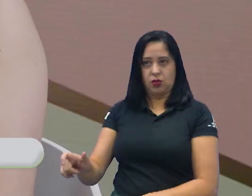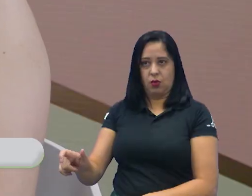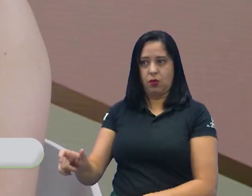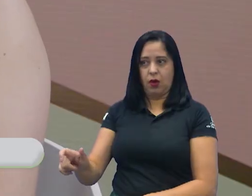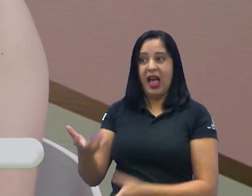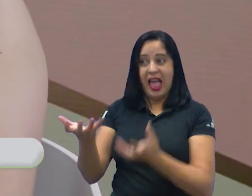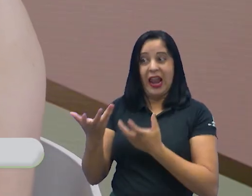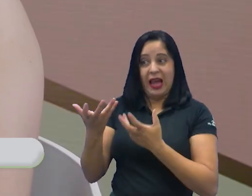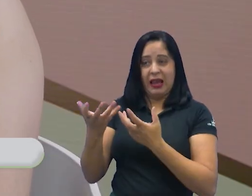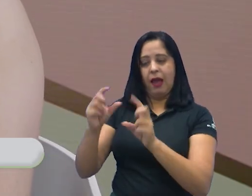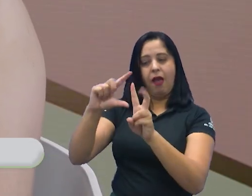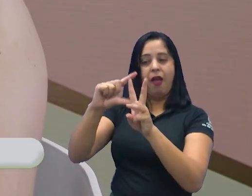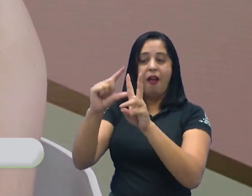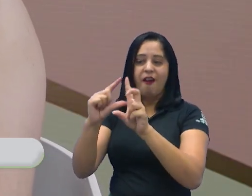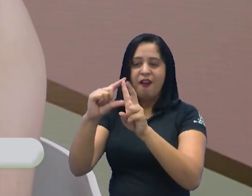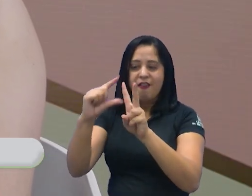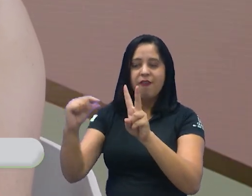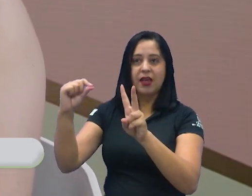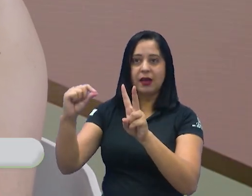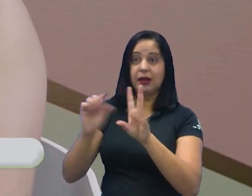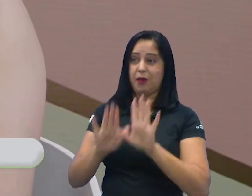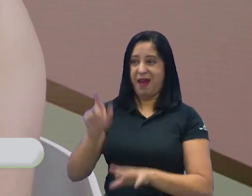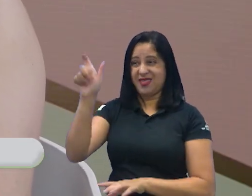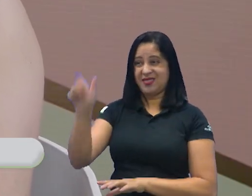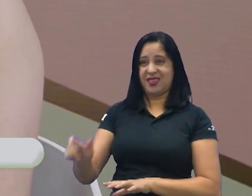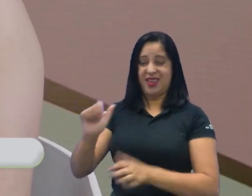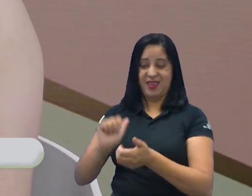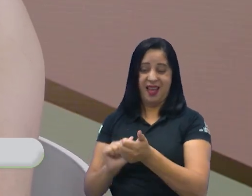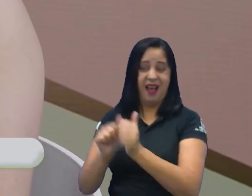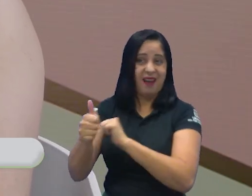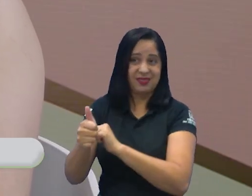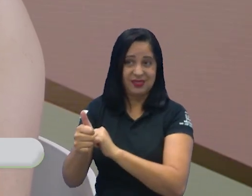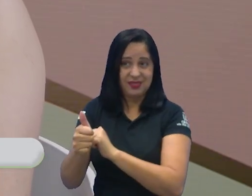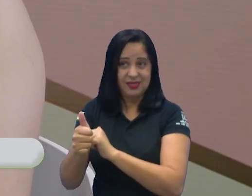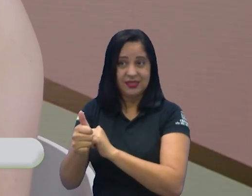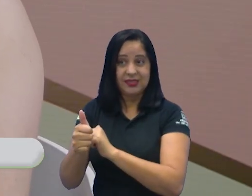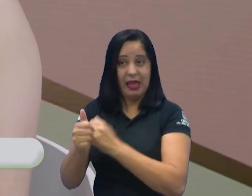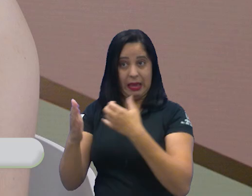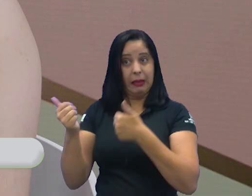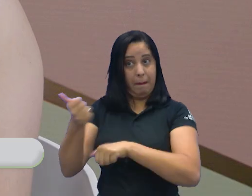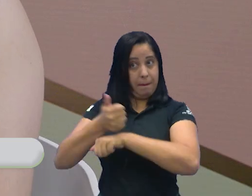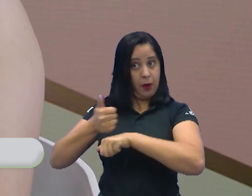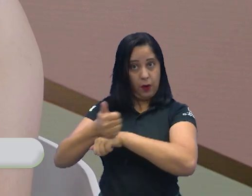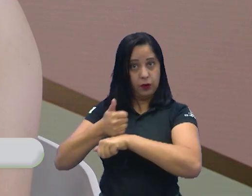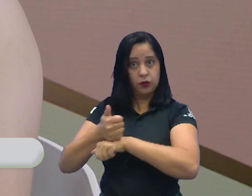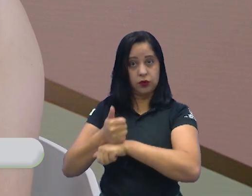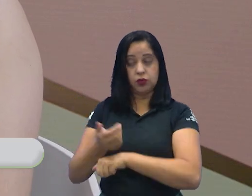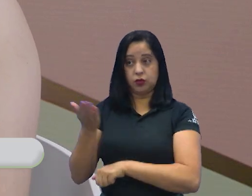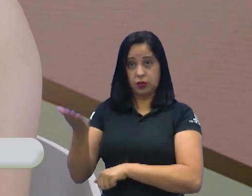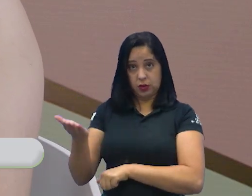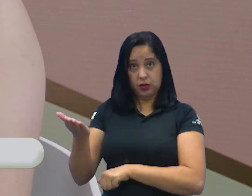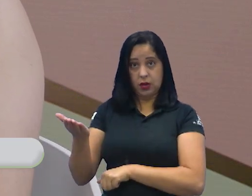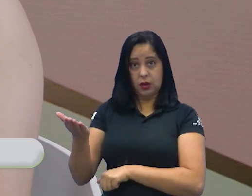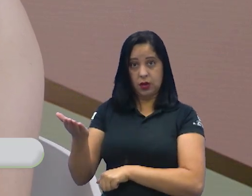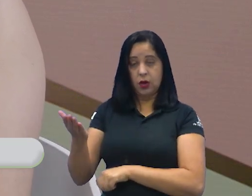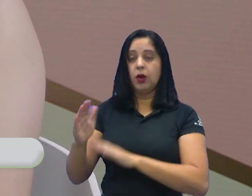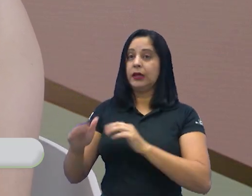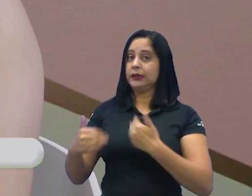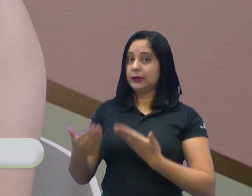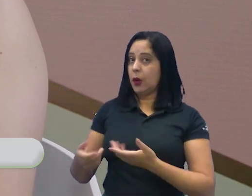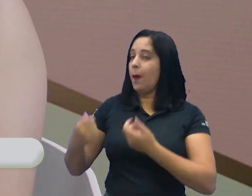vegana e é um atleta de alto rendimento que a gente espera que essa pessoa tenha um consumo